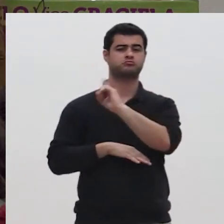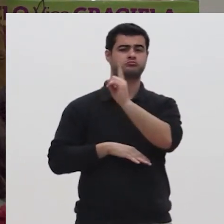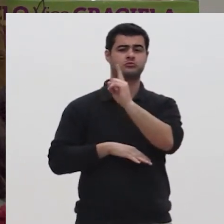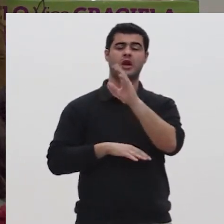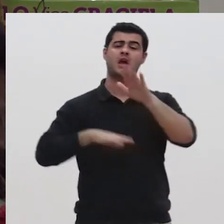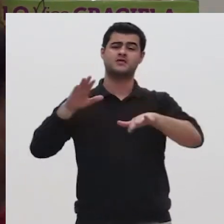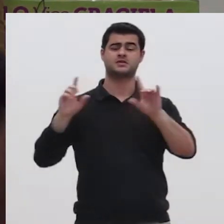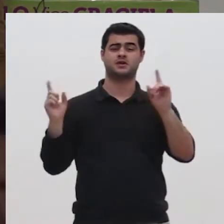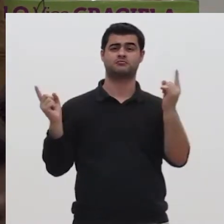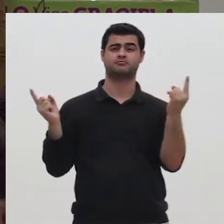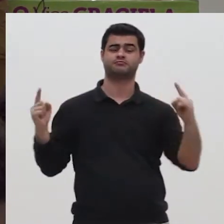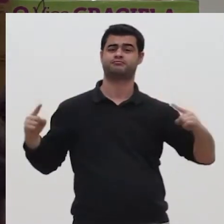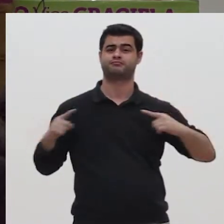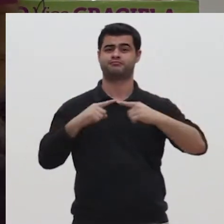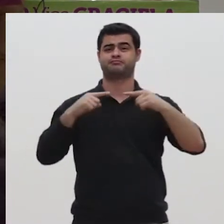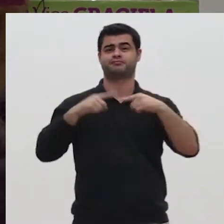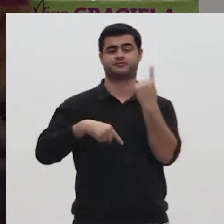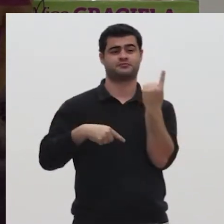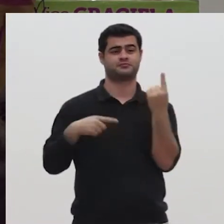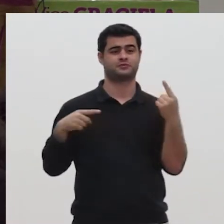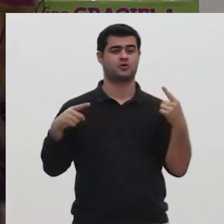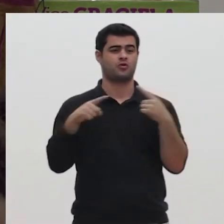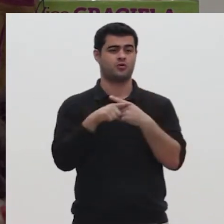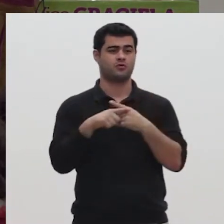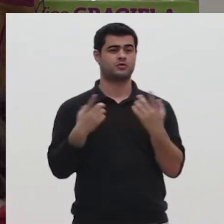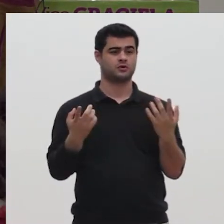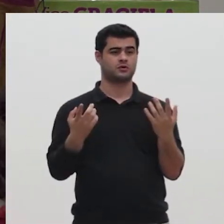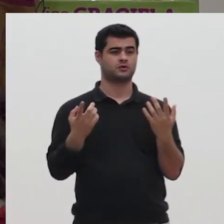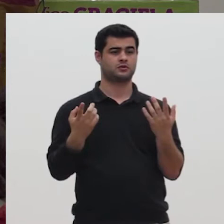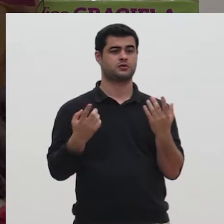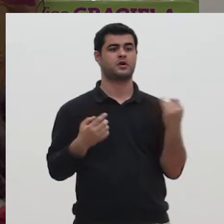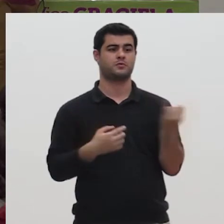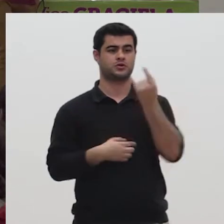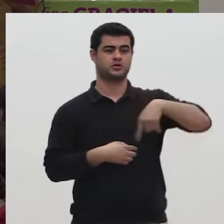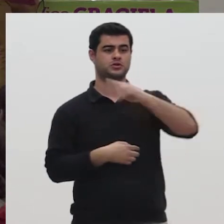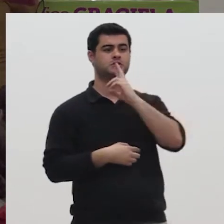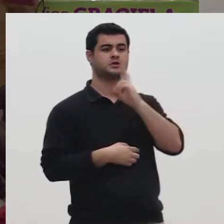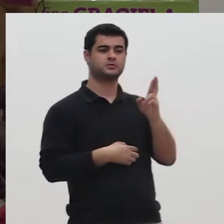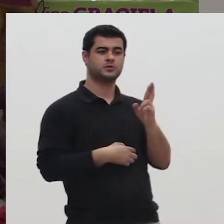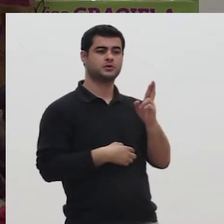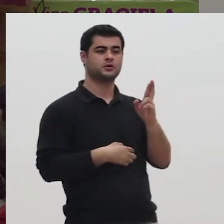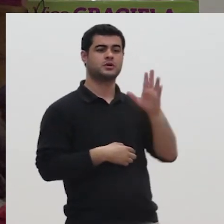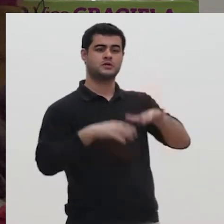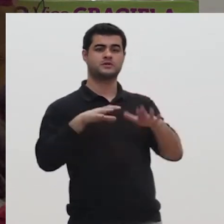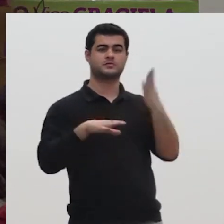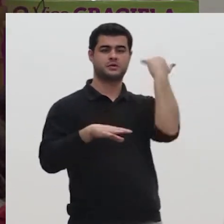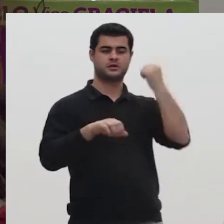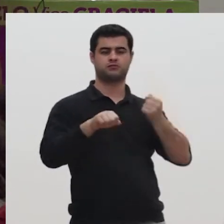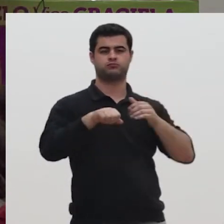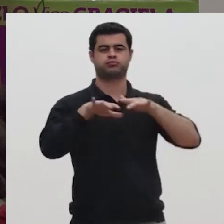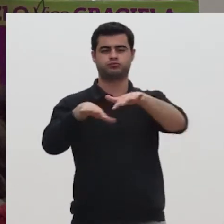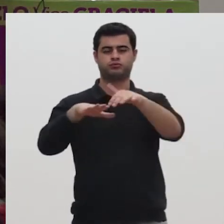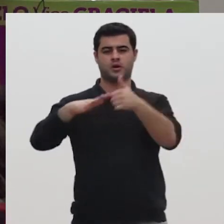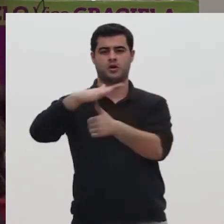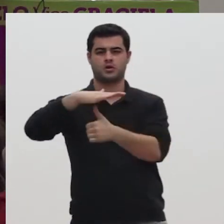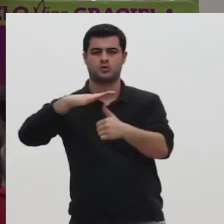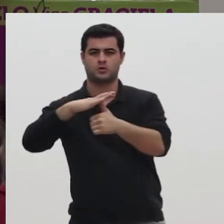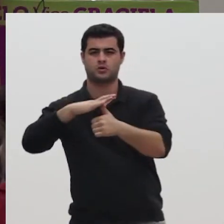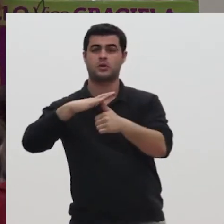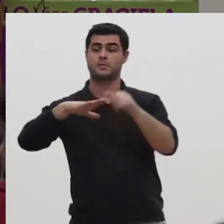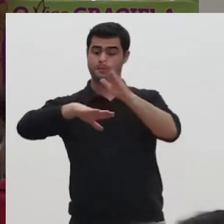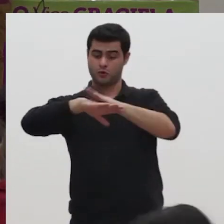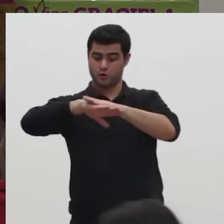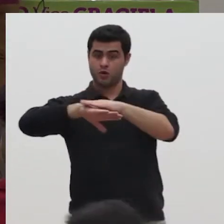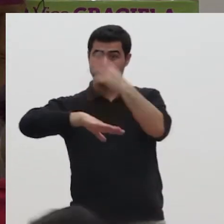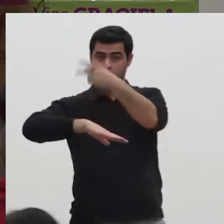contra. É importante também dizer que ano passado teve ocupação da reitoria e a atual reitoria está processando